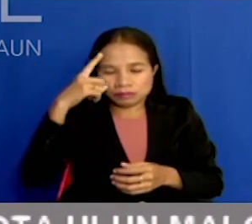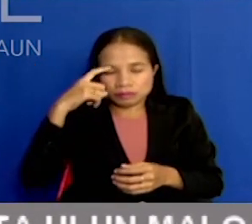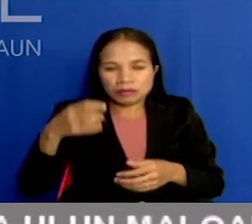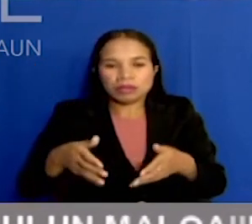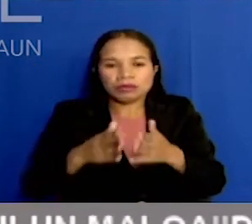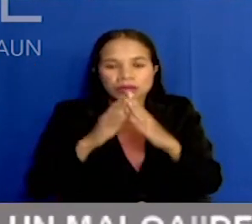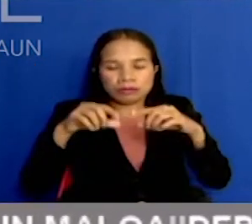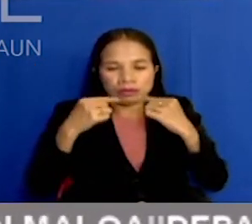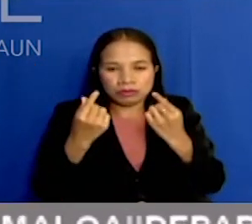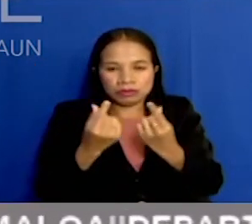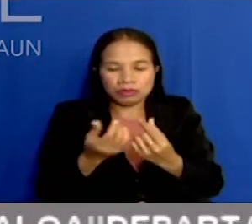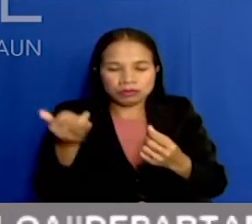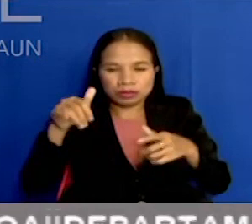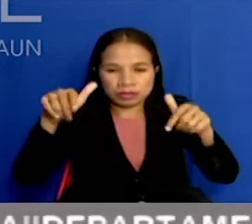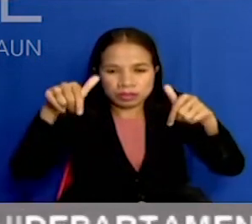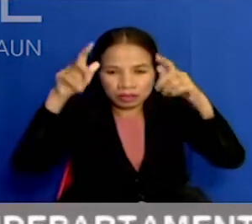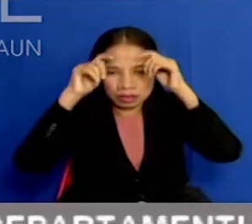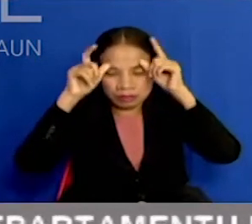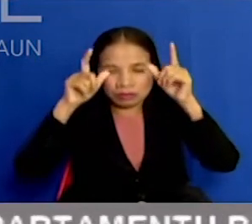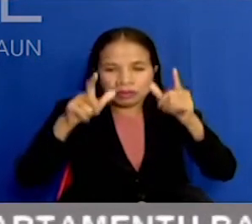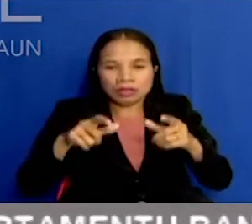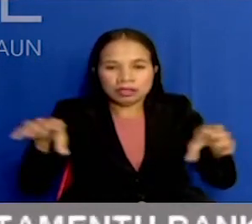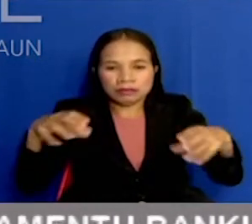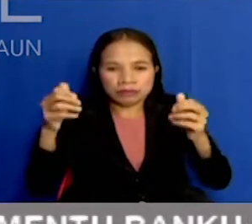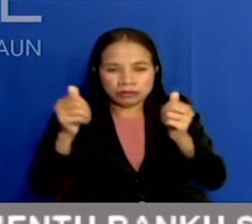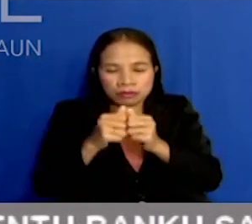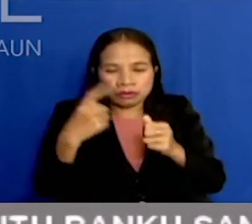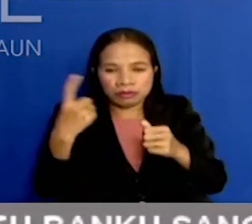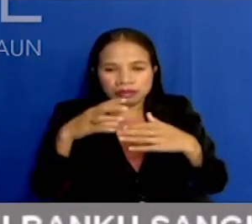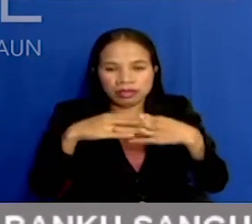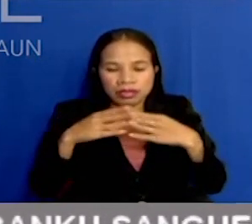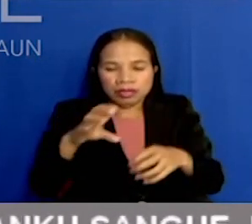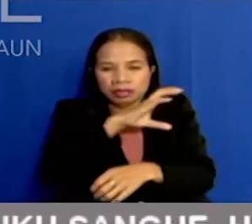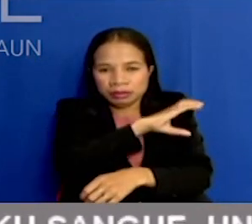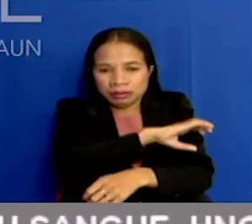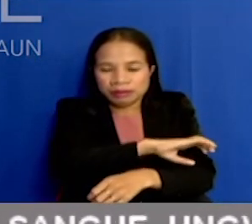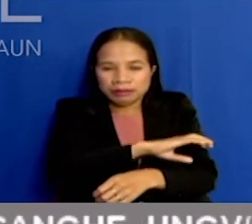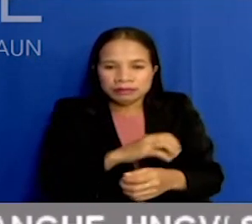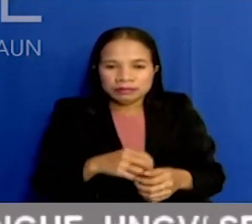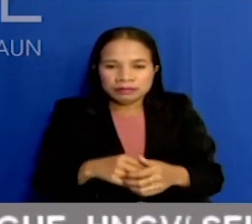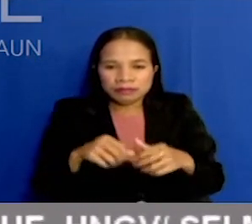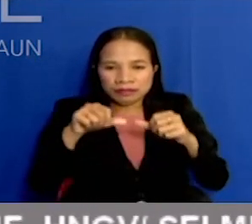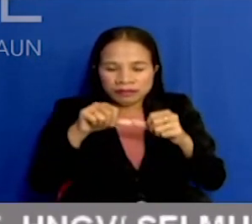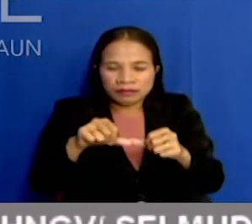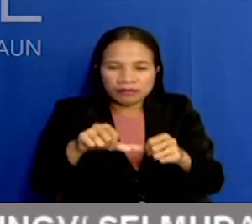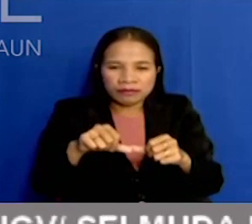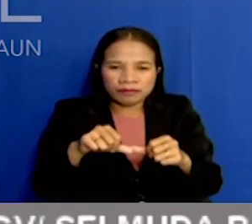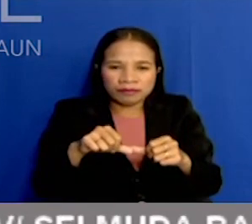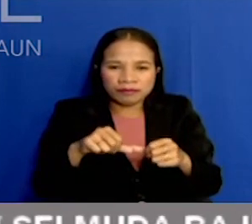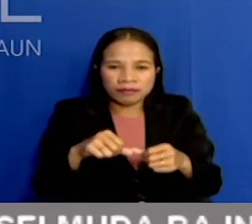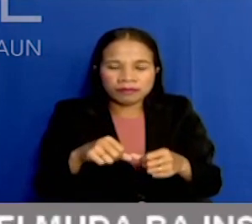da arte marciais Sira e Timor-Leste, ato coopera na fatem com a autoridade de segurança, onde contribui para a paz